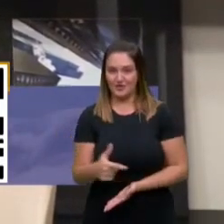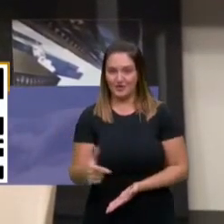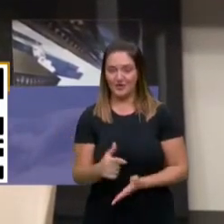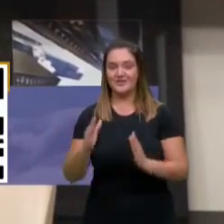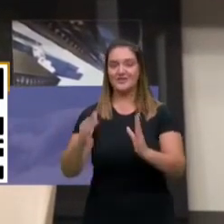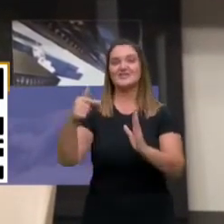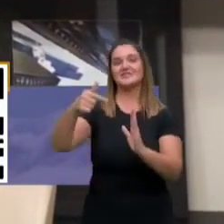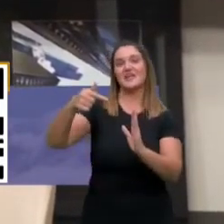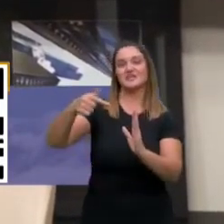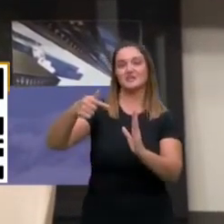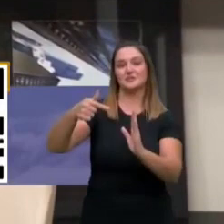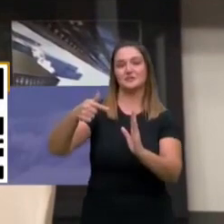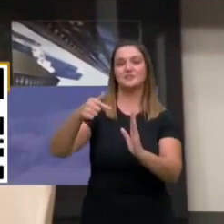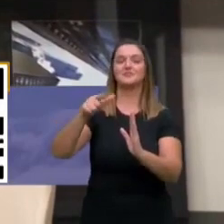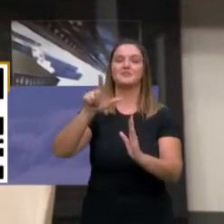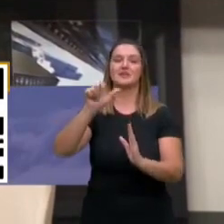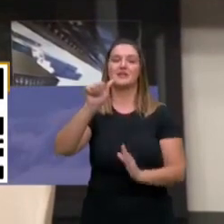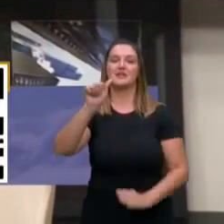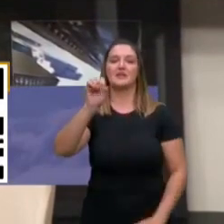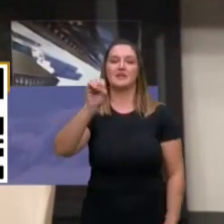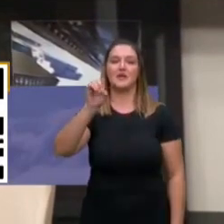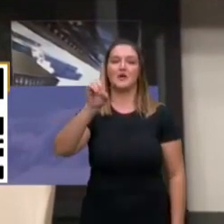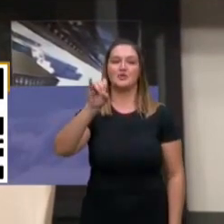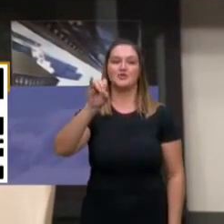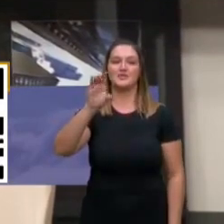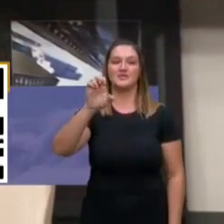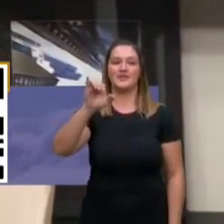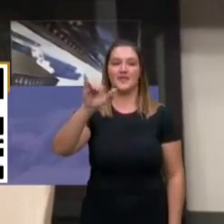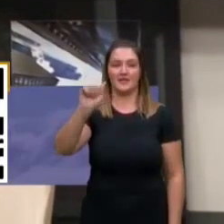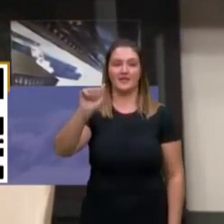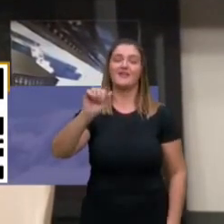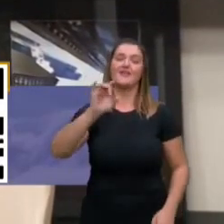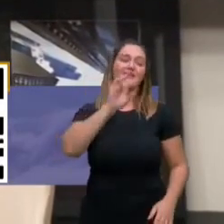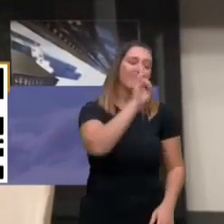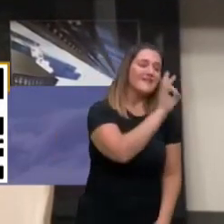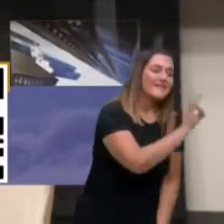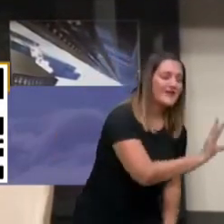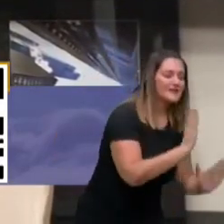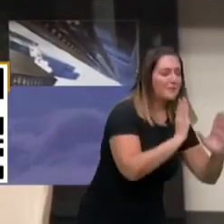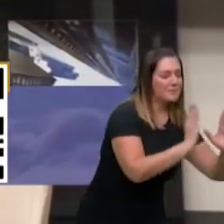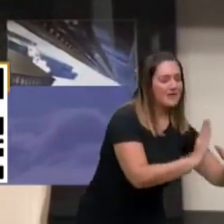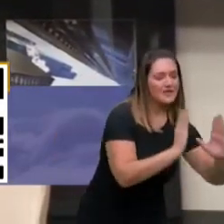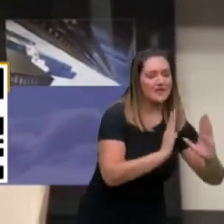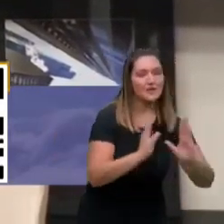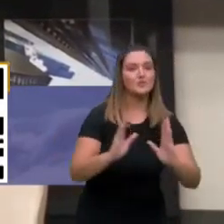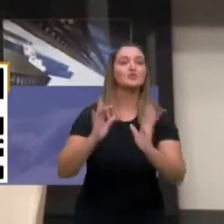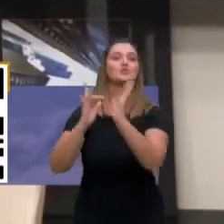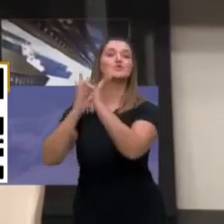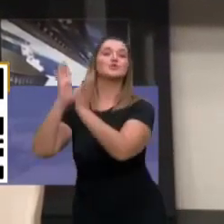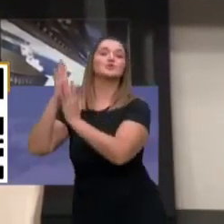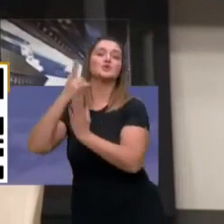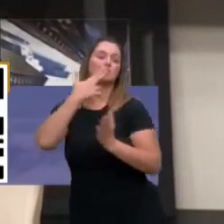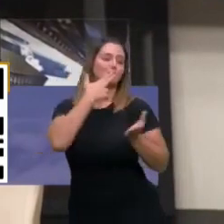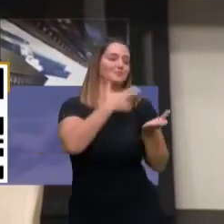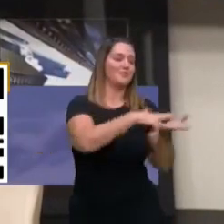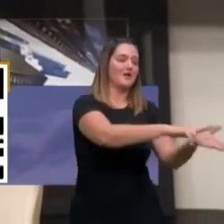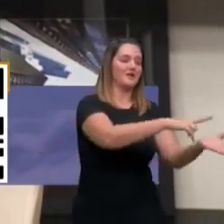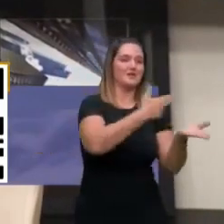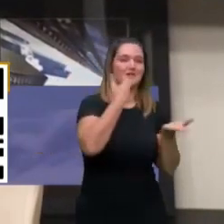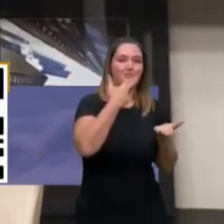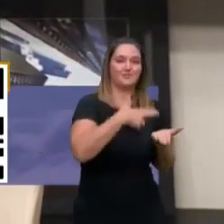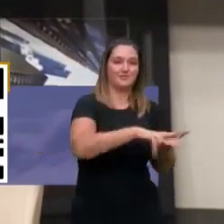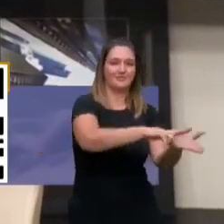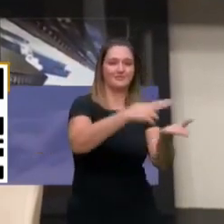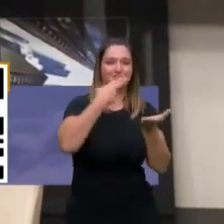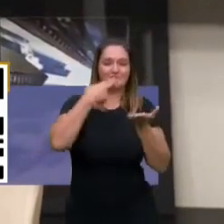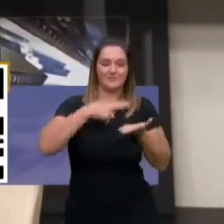sétima e última carta, a igreja em Laodiceia. Para cada período do cristianismo, Jesus mandou uma carta. Depois, com